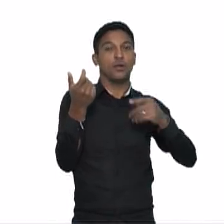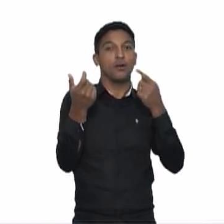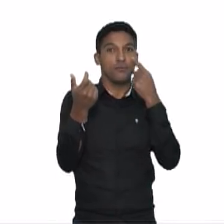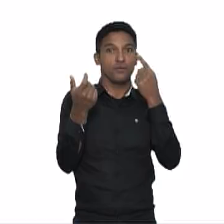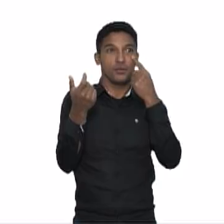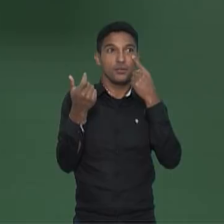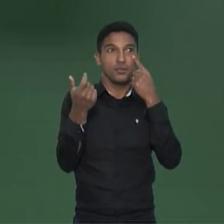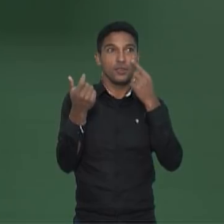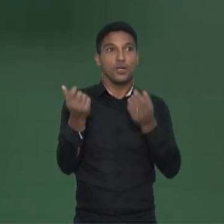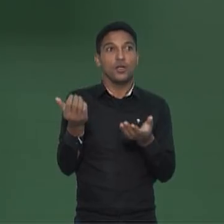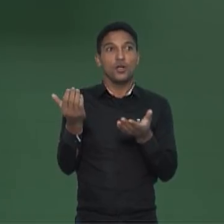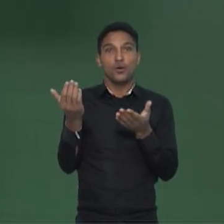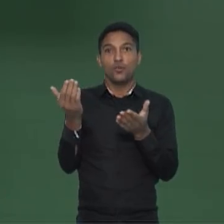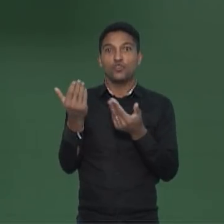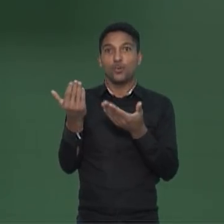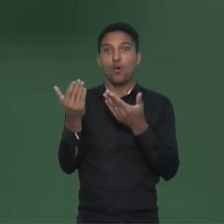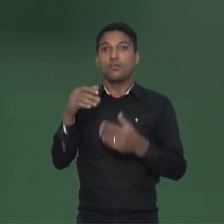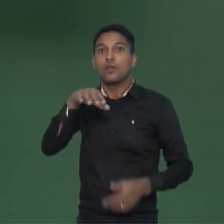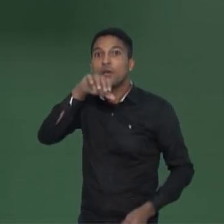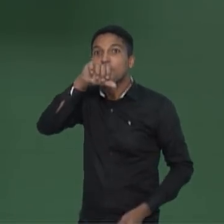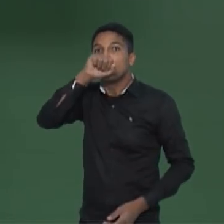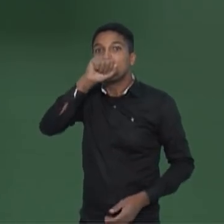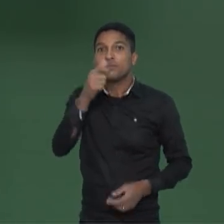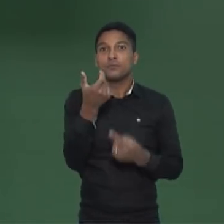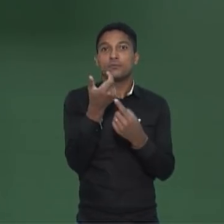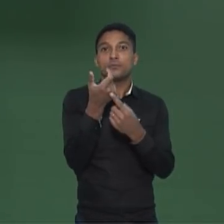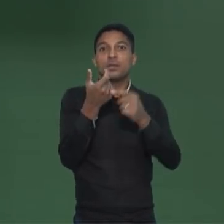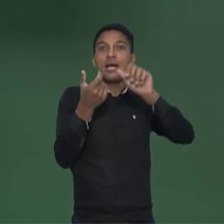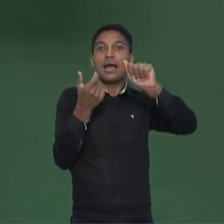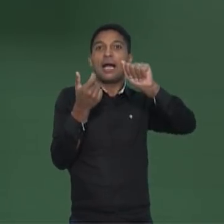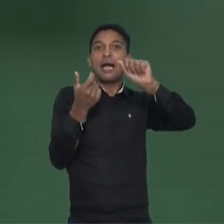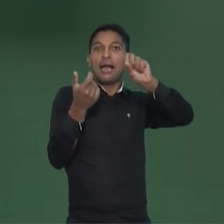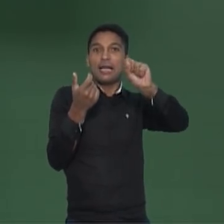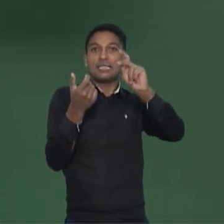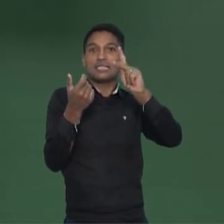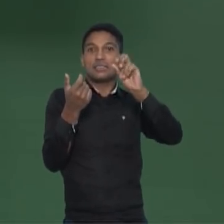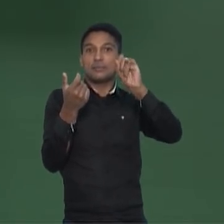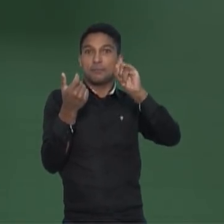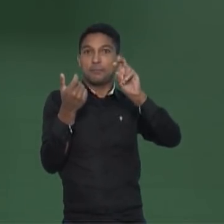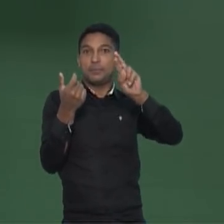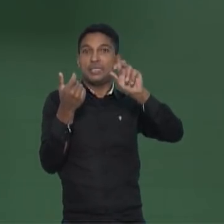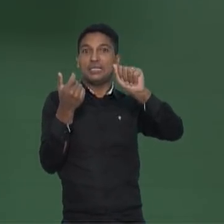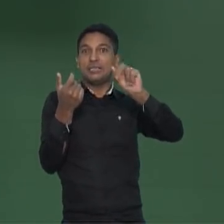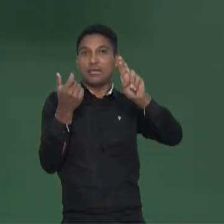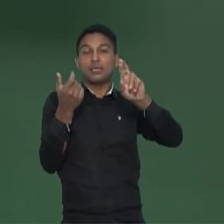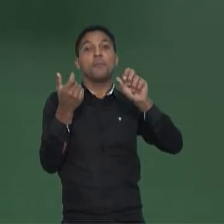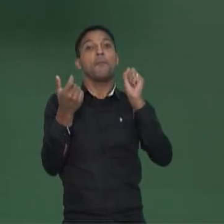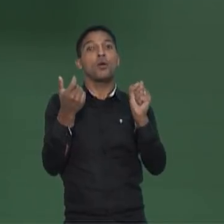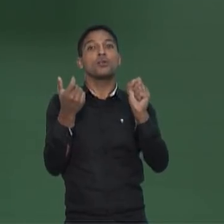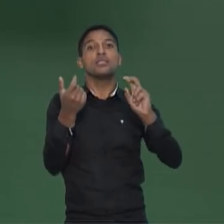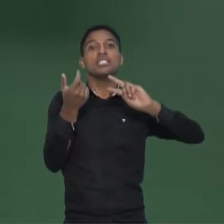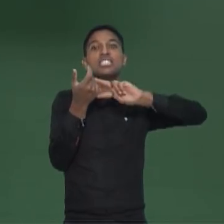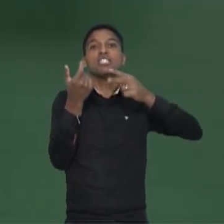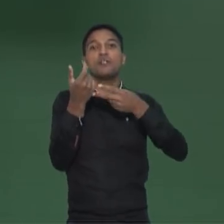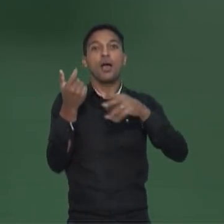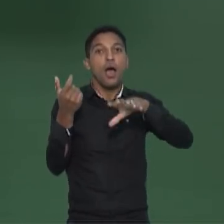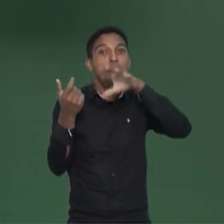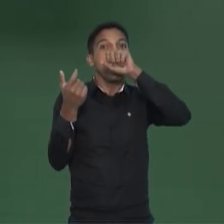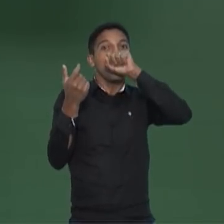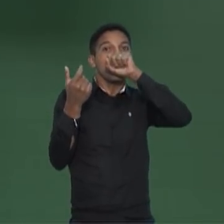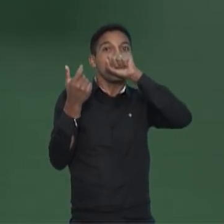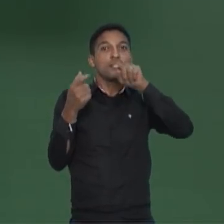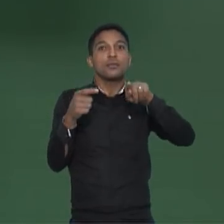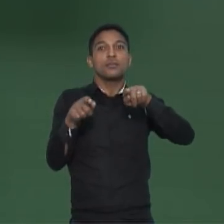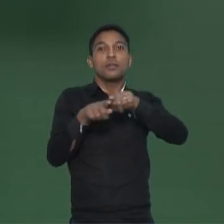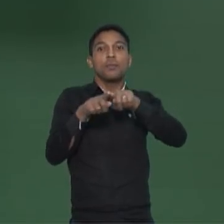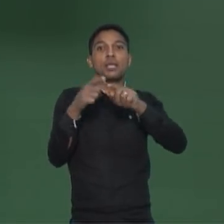fazenda. Lembrando, o aspirar pode ter o sentido de respirar, cheirar, e também no sentido